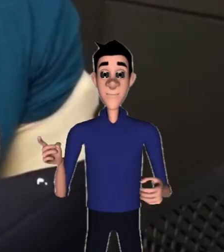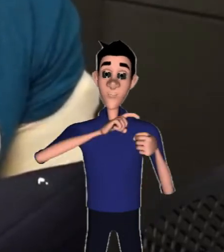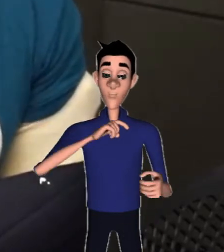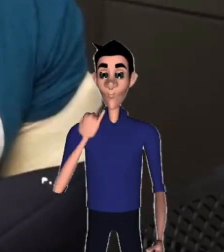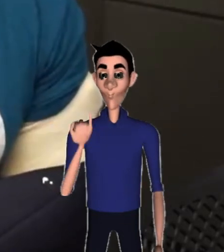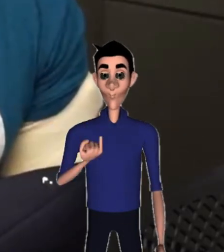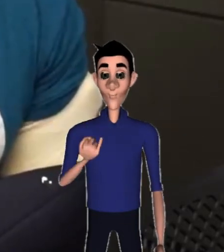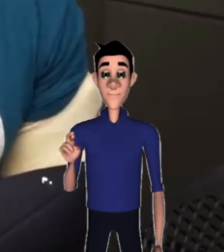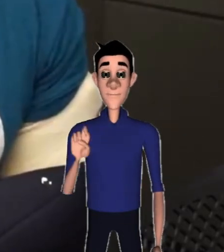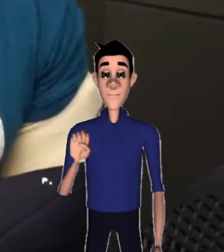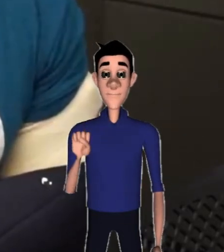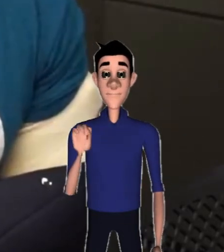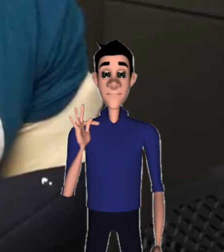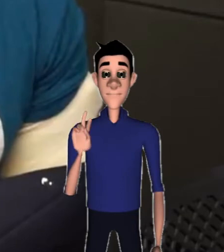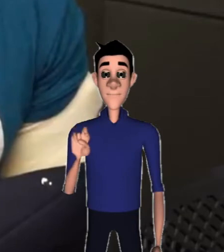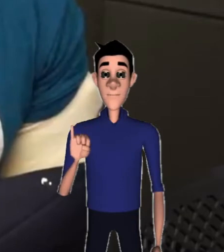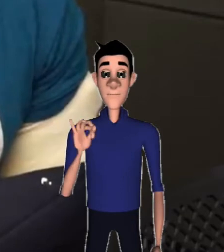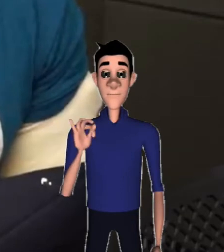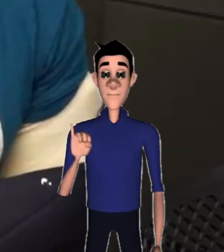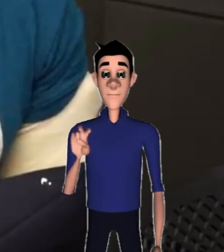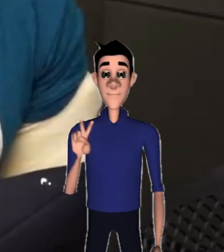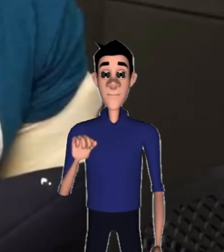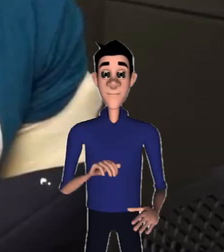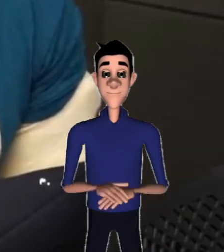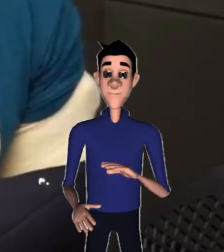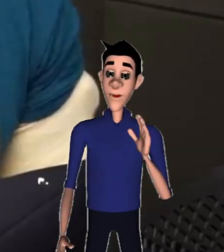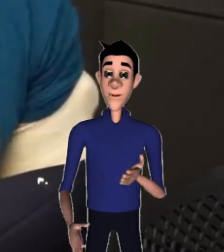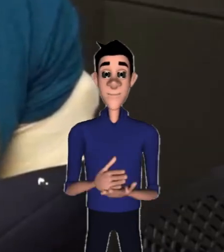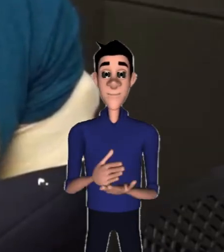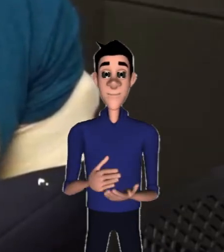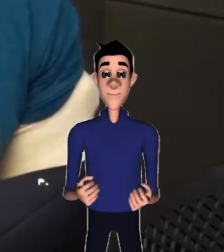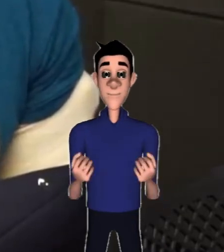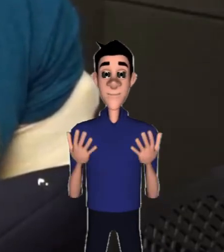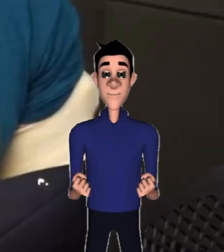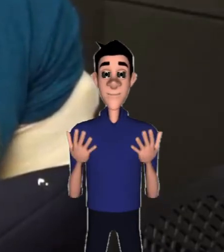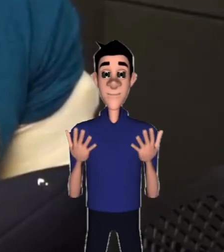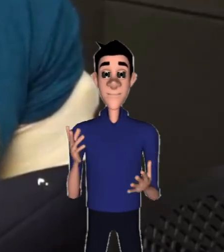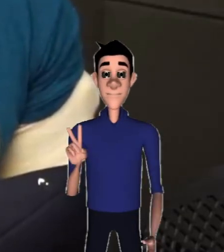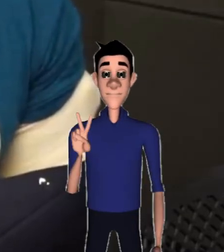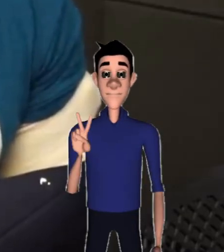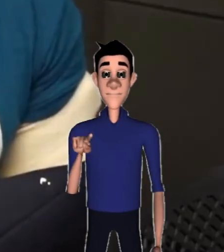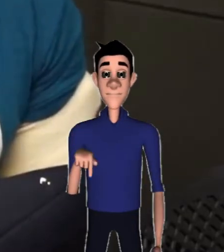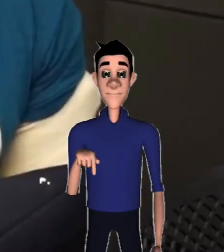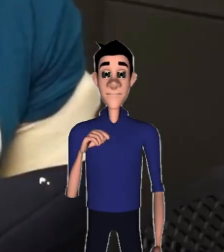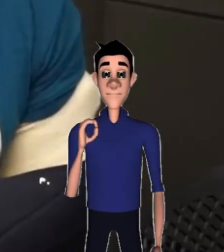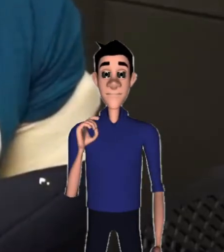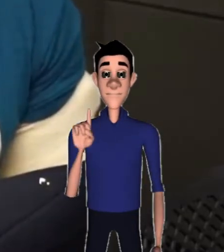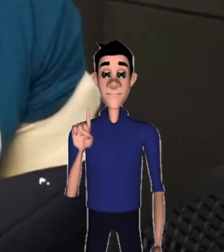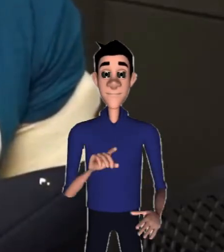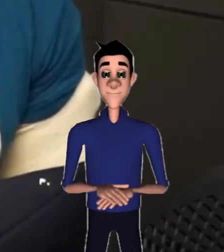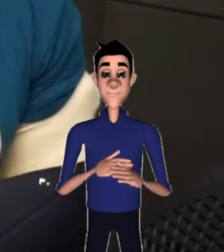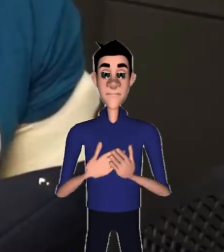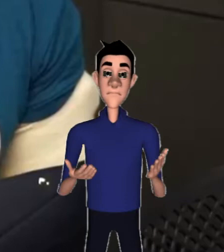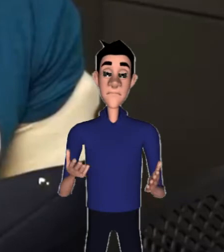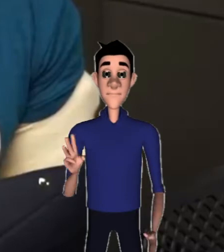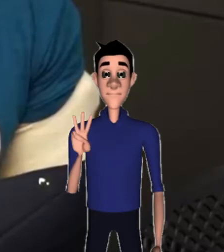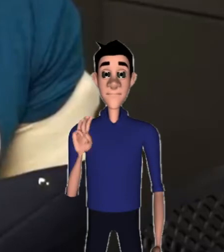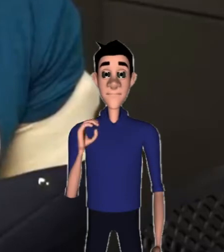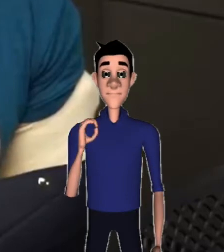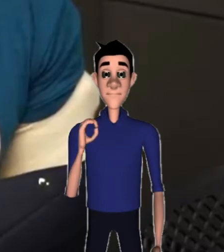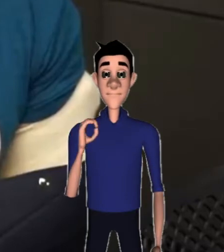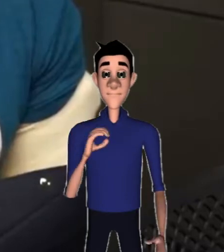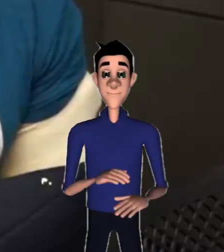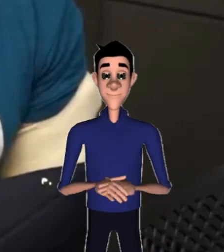metabólica. Pouca capacidade de sustentação de treino, baixa velocidade de recuperação, pouca força, baixo